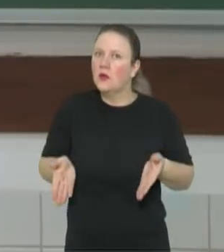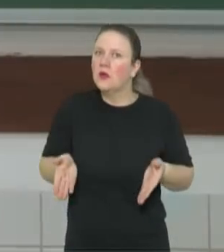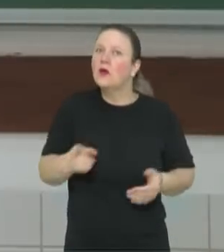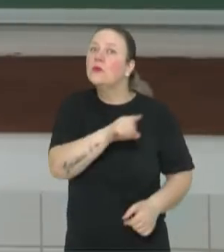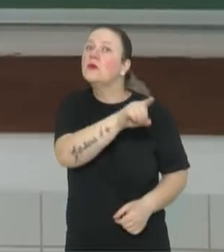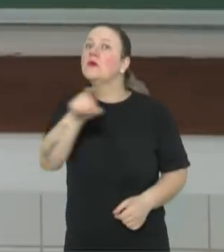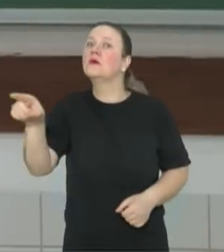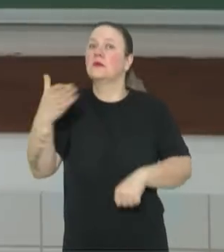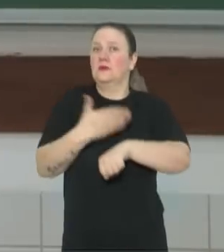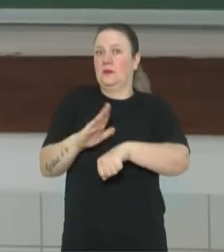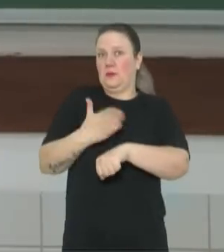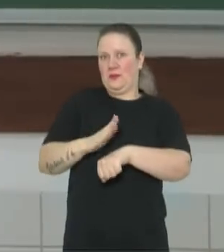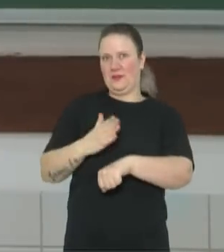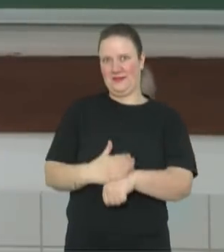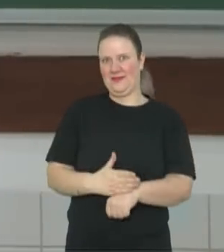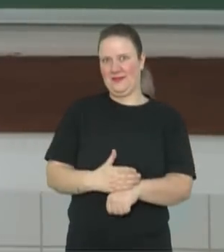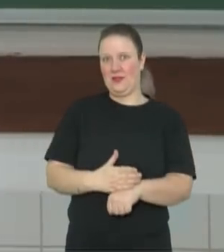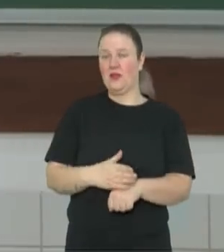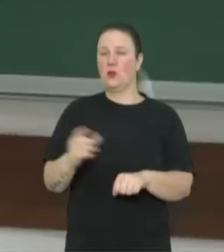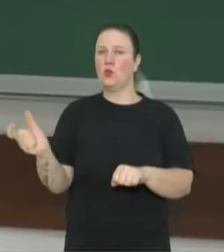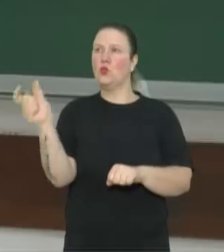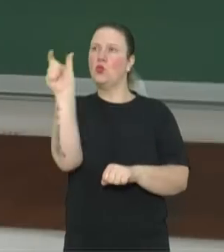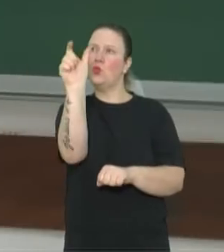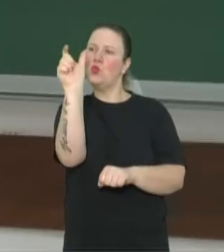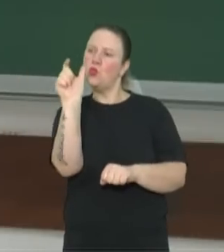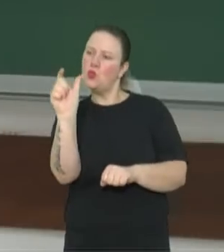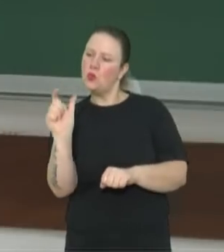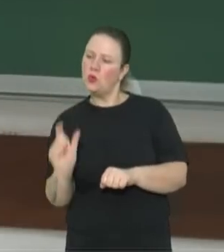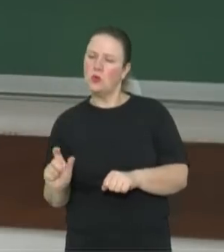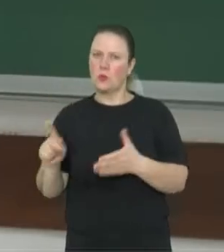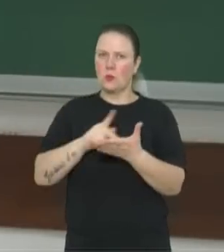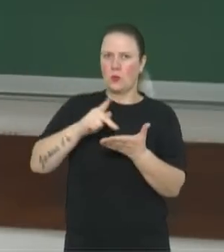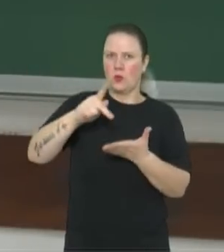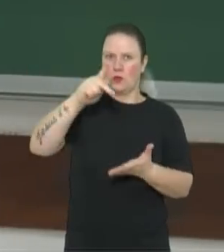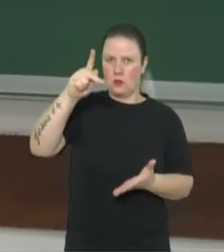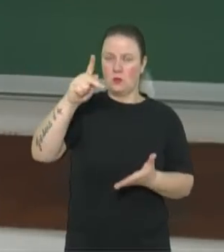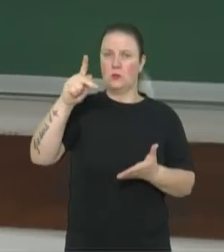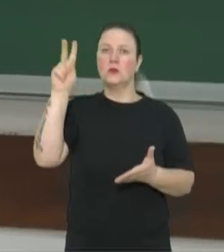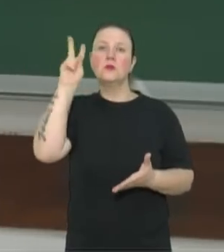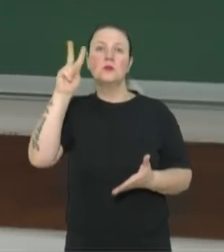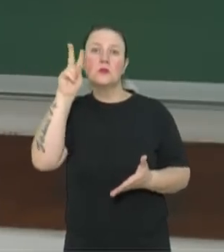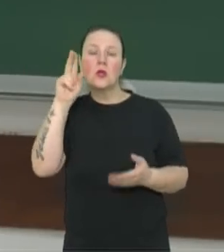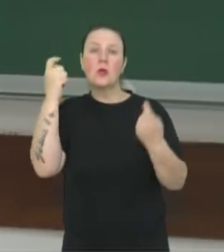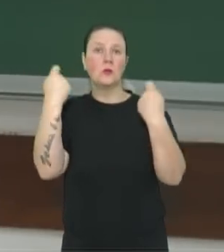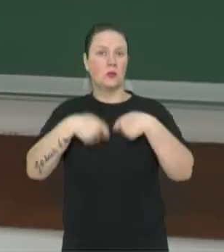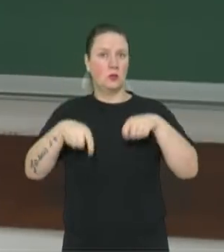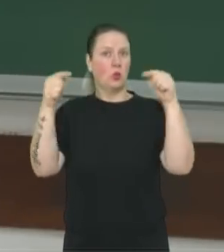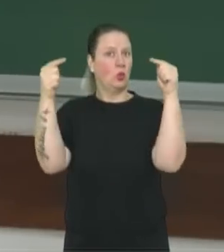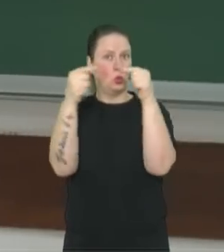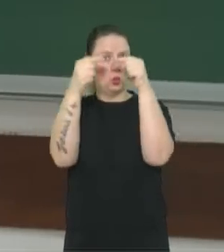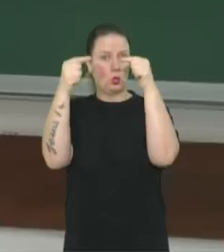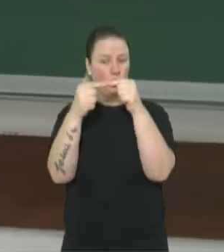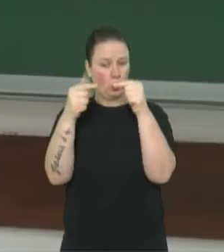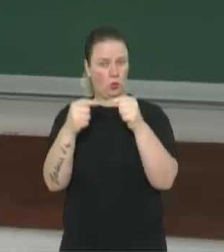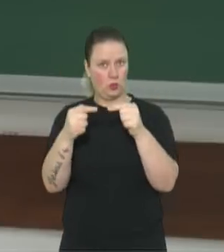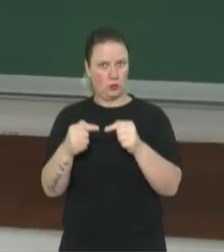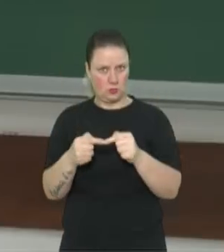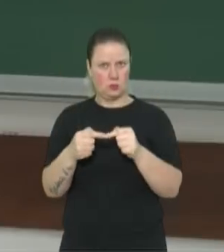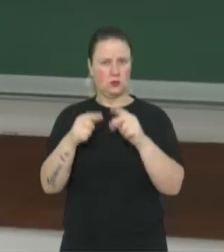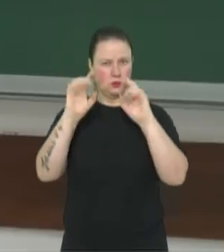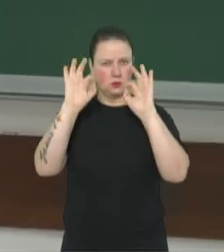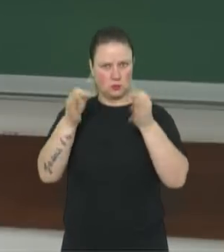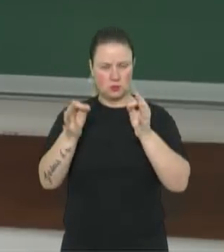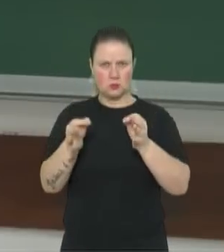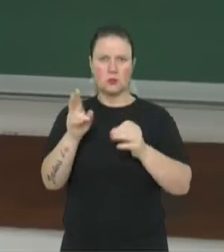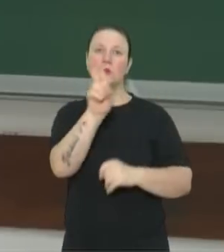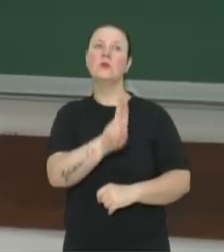sua vez. Agora você vai completar esse poema, lembrando que ele tem que ir dando as rimazinhas e completando com sentido. Então, o que eu